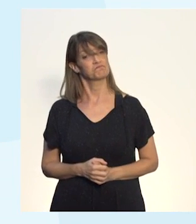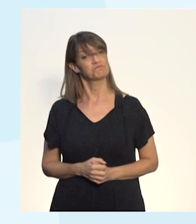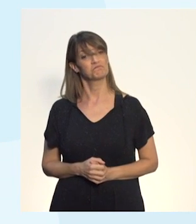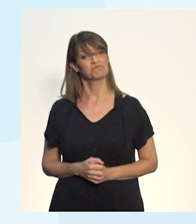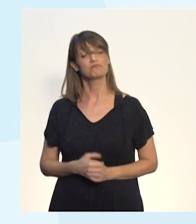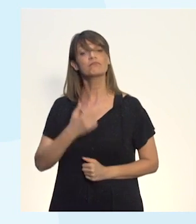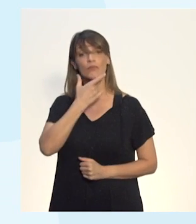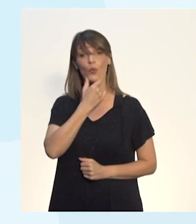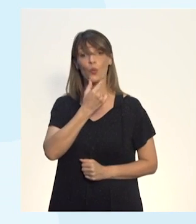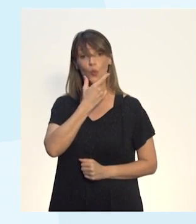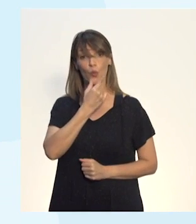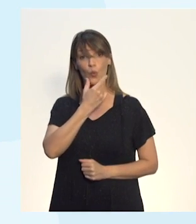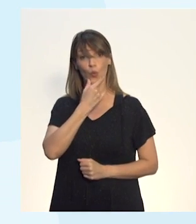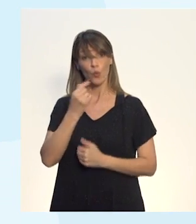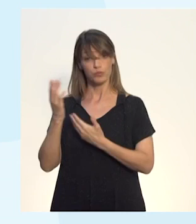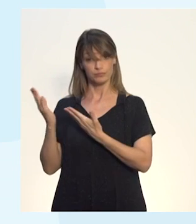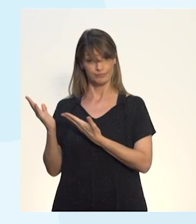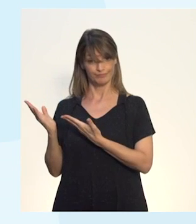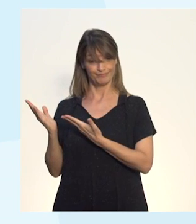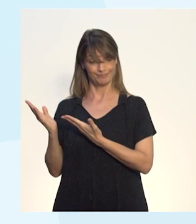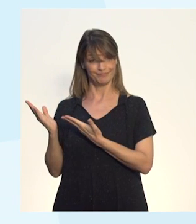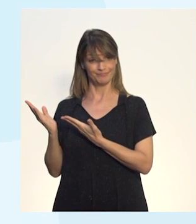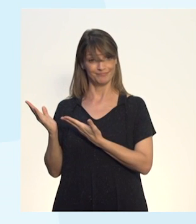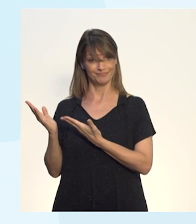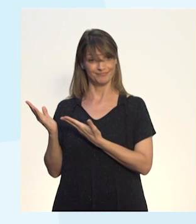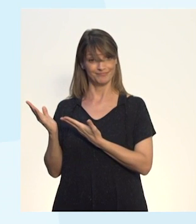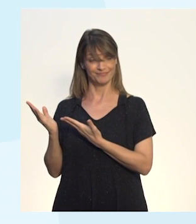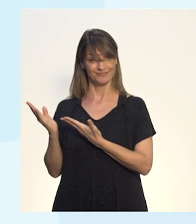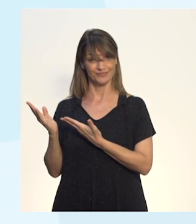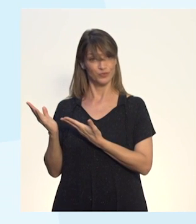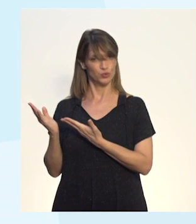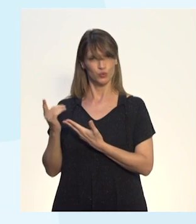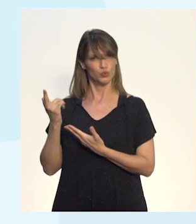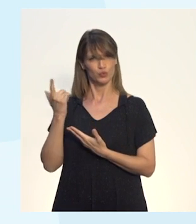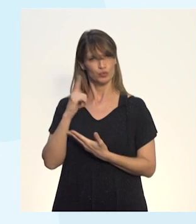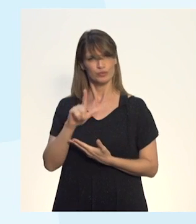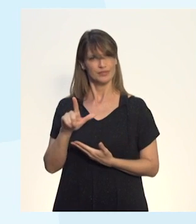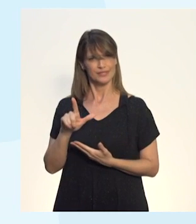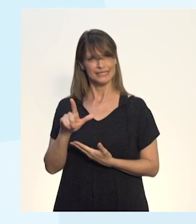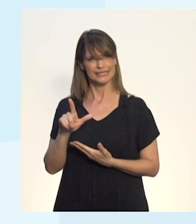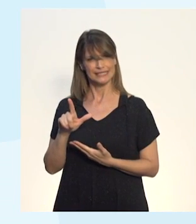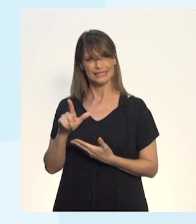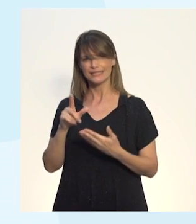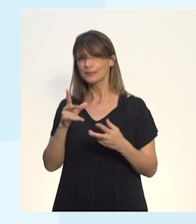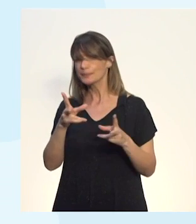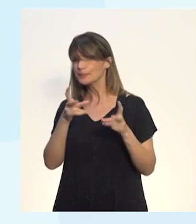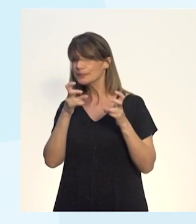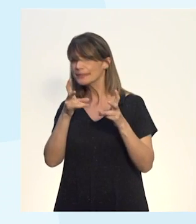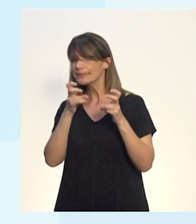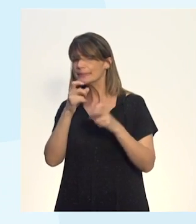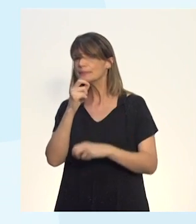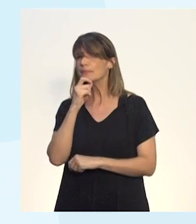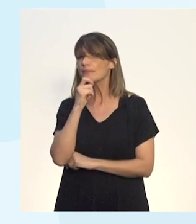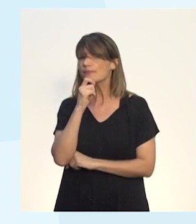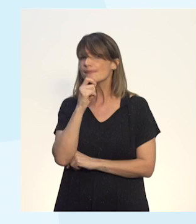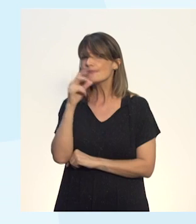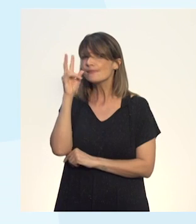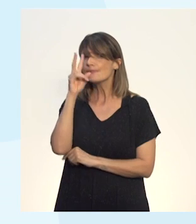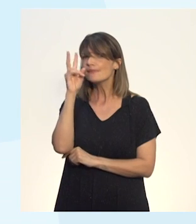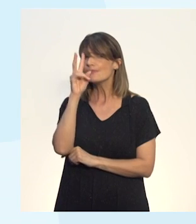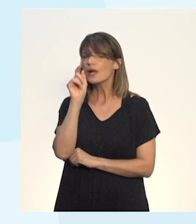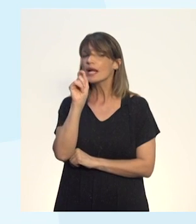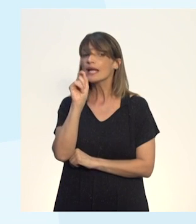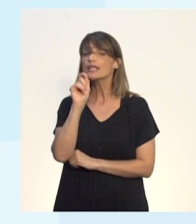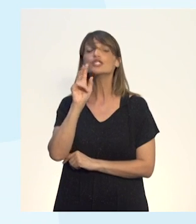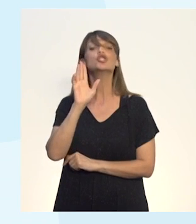Esse homem que aparece aí retratado, pessoal, só vai conseguir realmente descobrir, né, ou lembrar quem